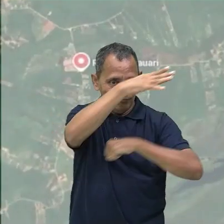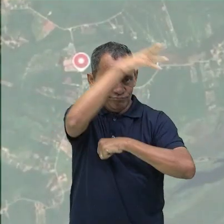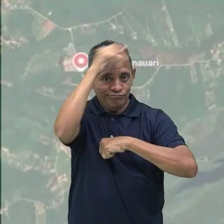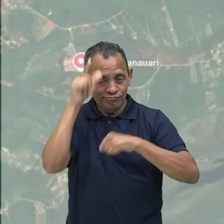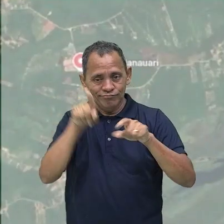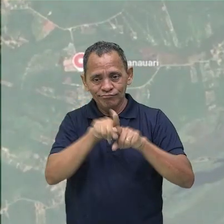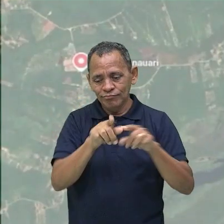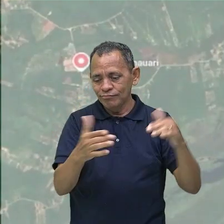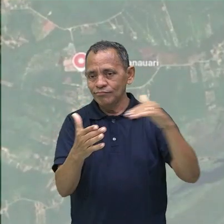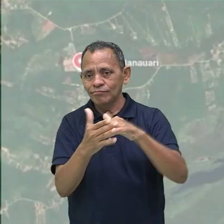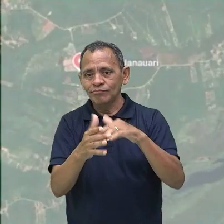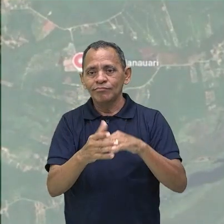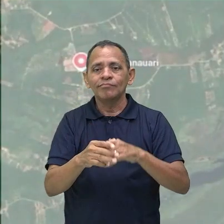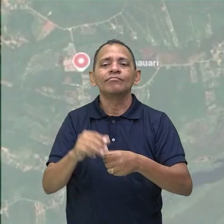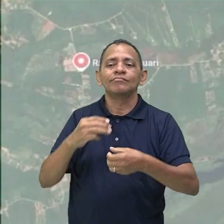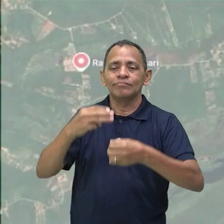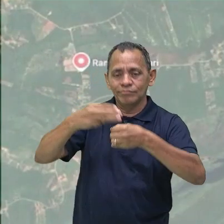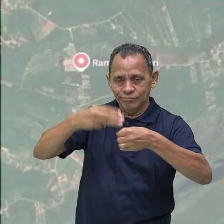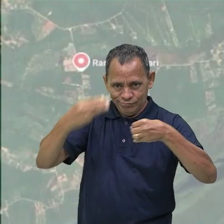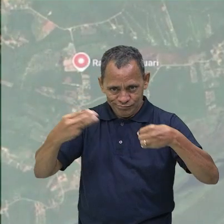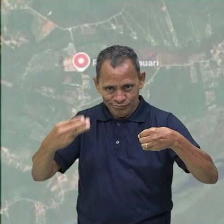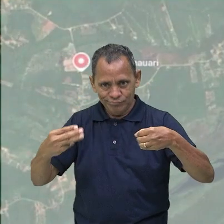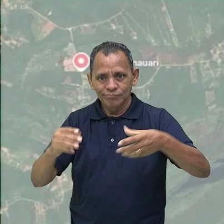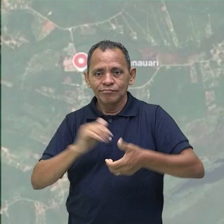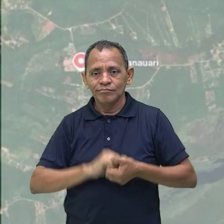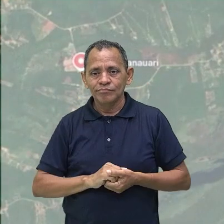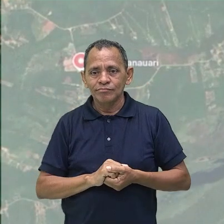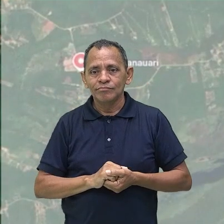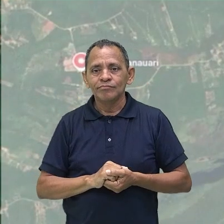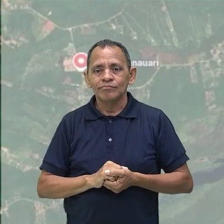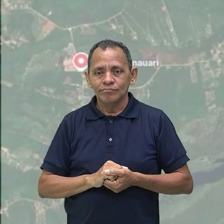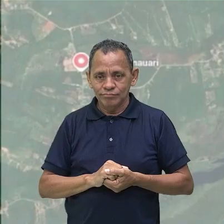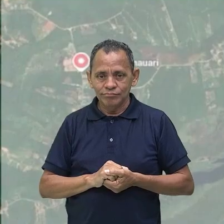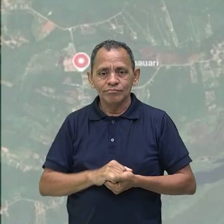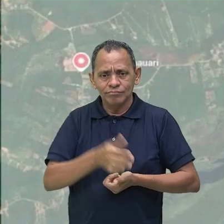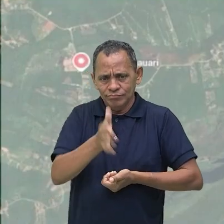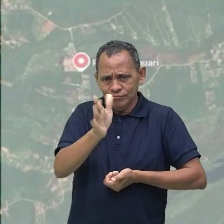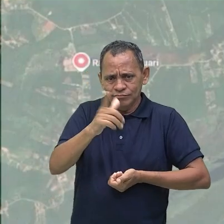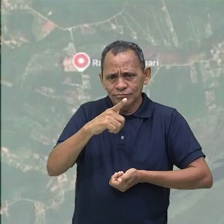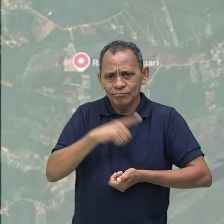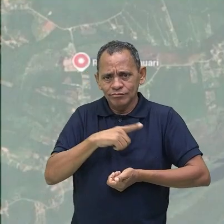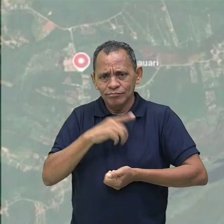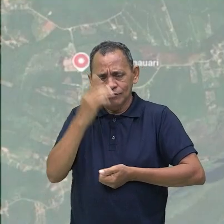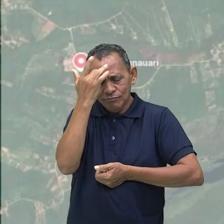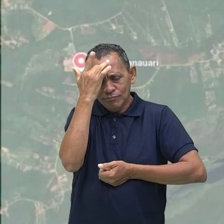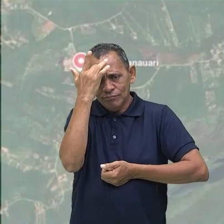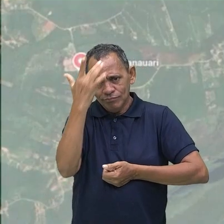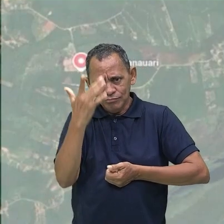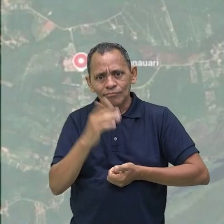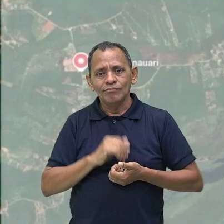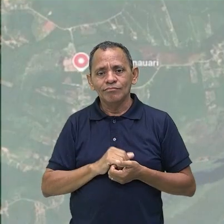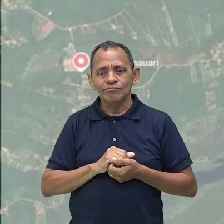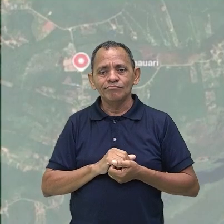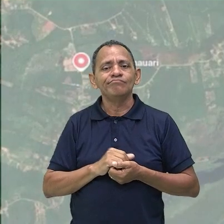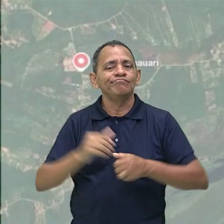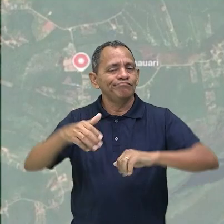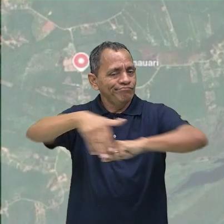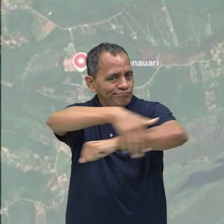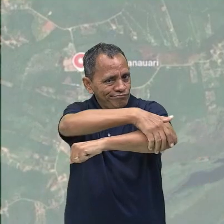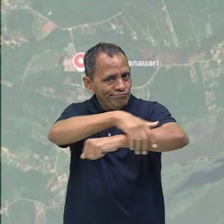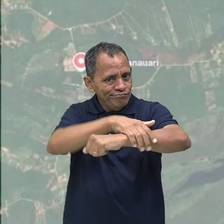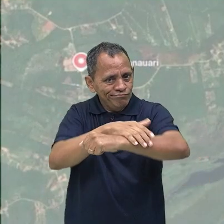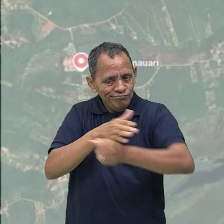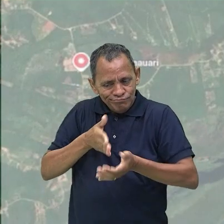sendo mostrado, né? Alguns já tendo ali aquela facilidade também de estar sendo asfaltado.